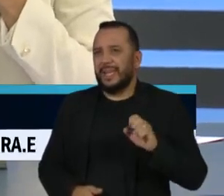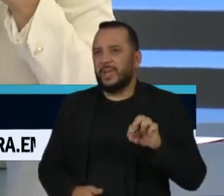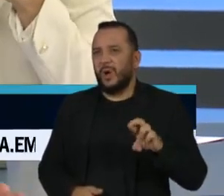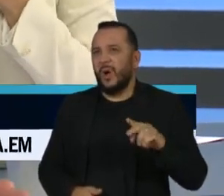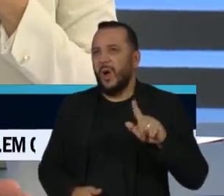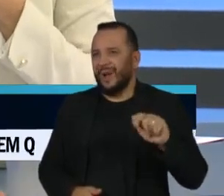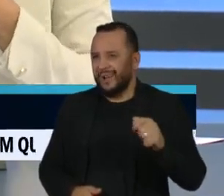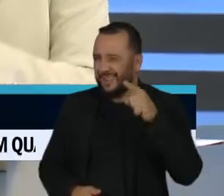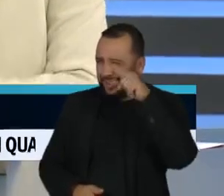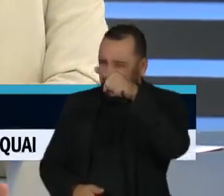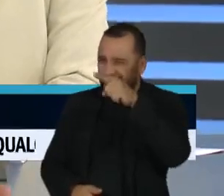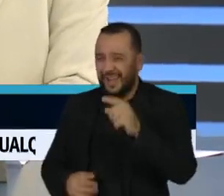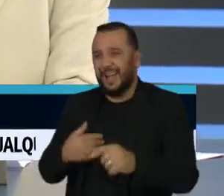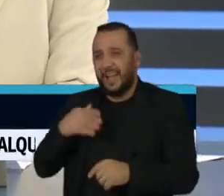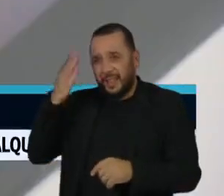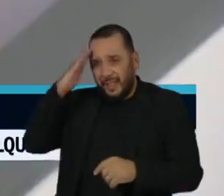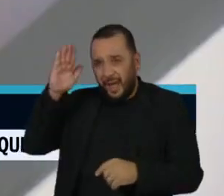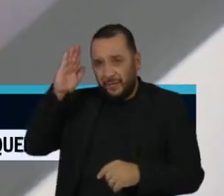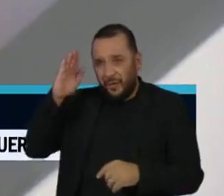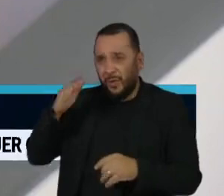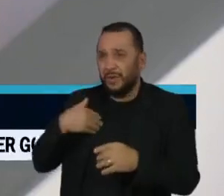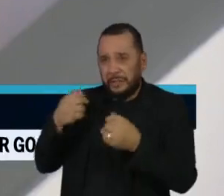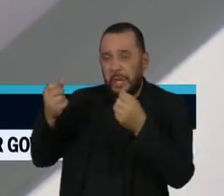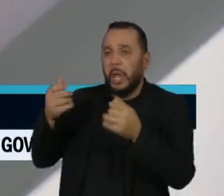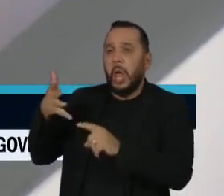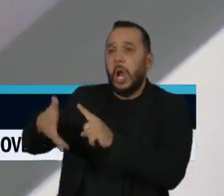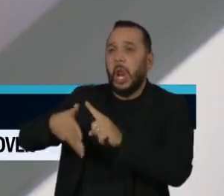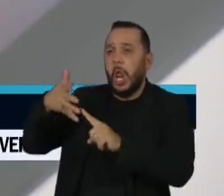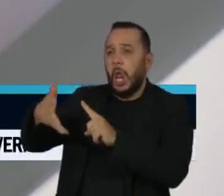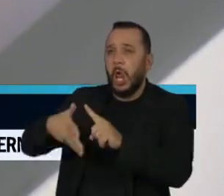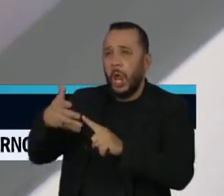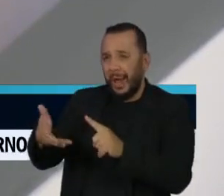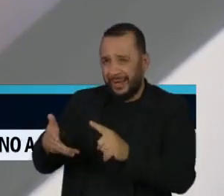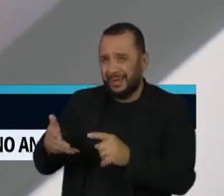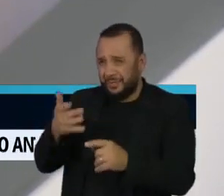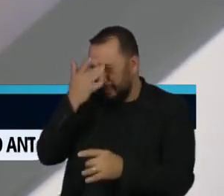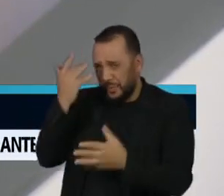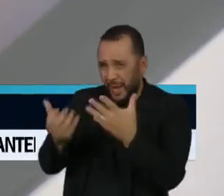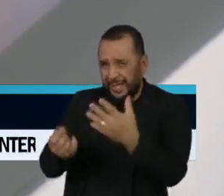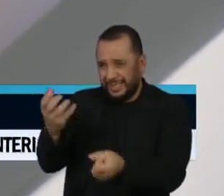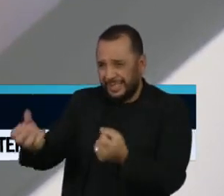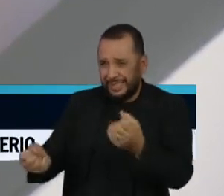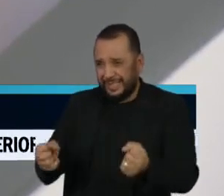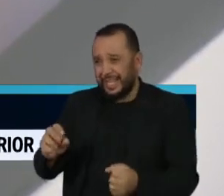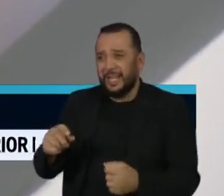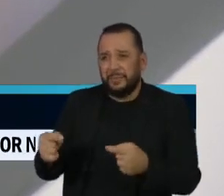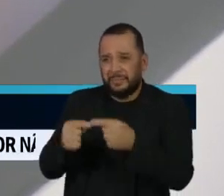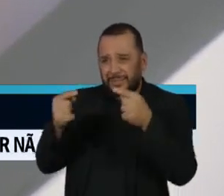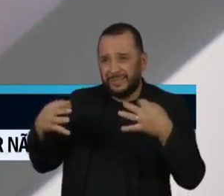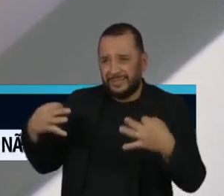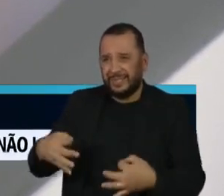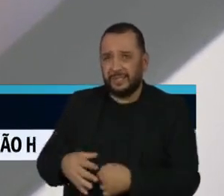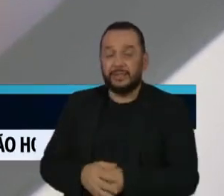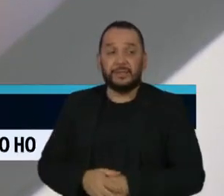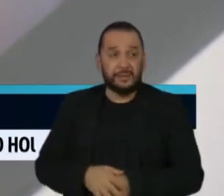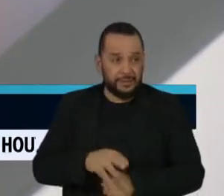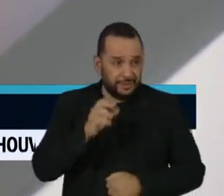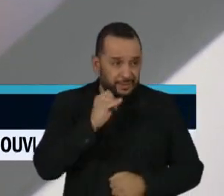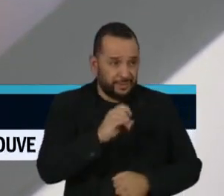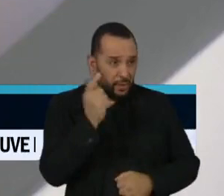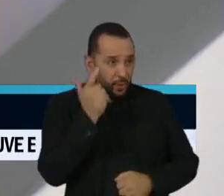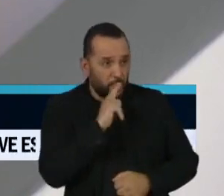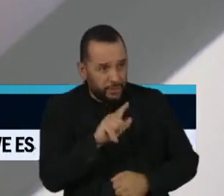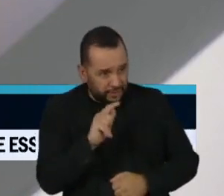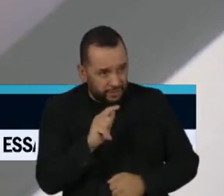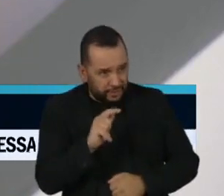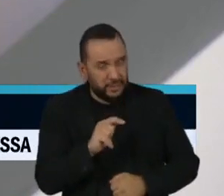meio ambiente, pandemia. Pois é, vai ser um exercício extraordinário. Se eles conseguirem, já podem, não é, entrar para o